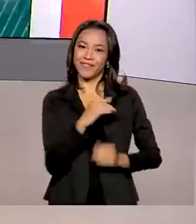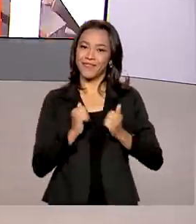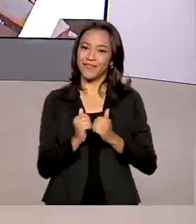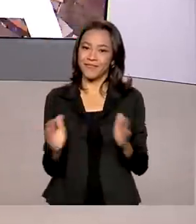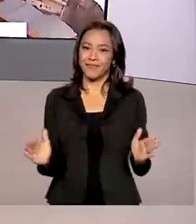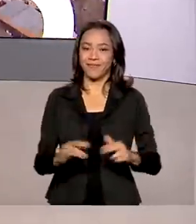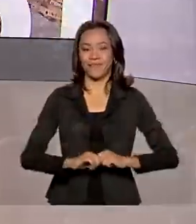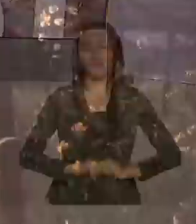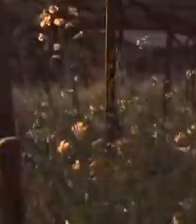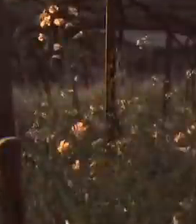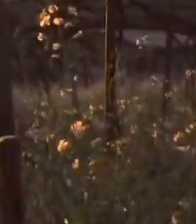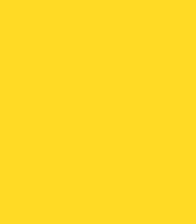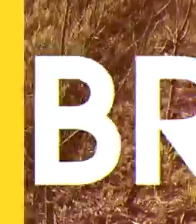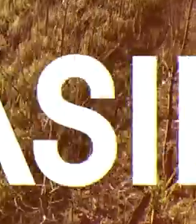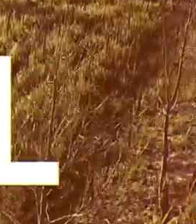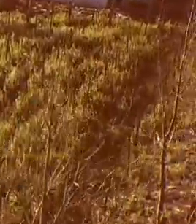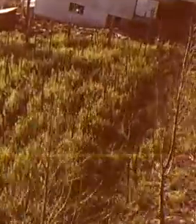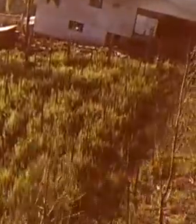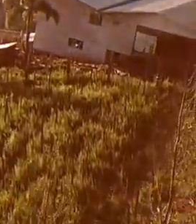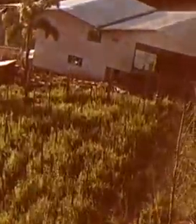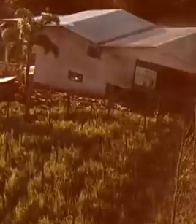está no ar e